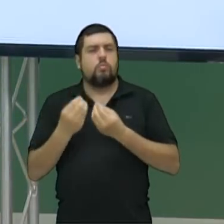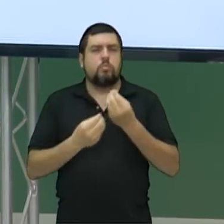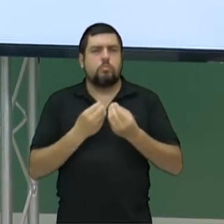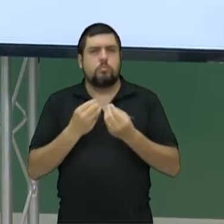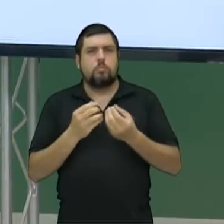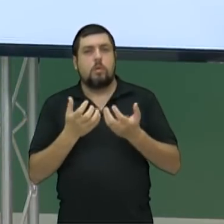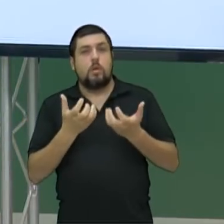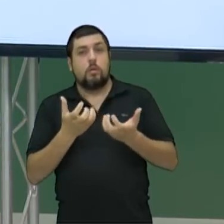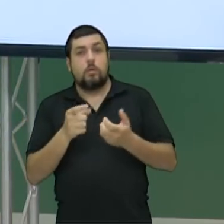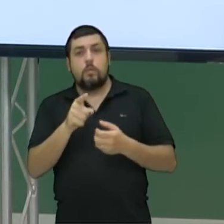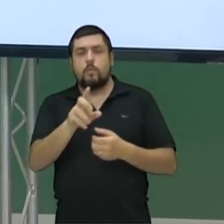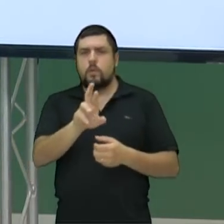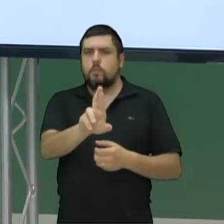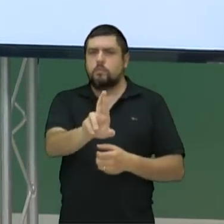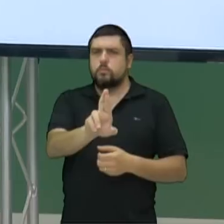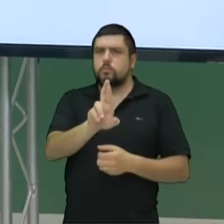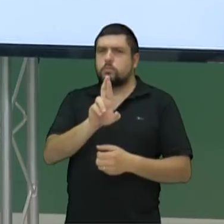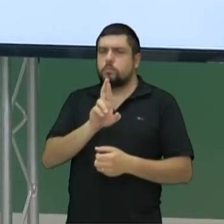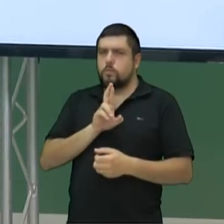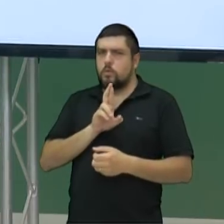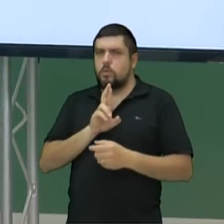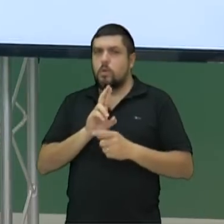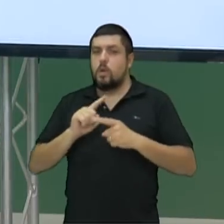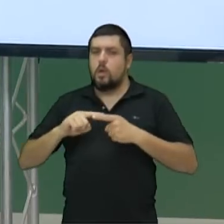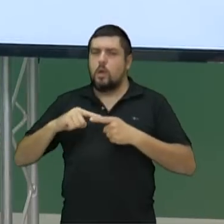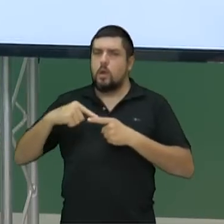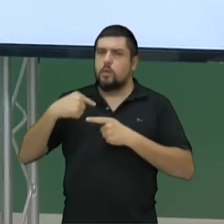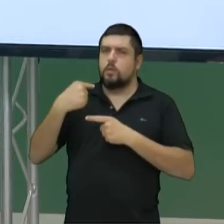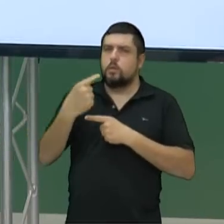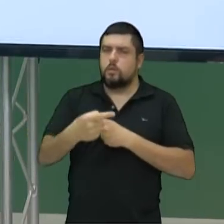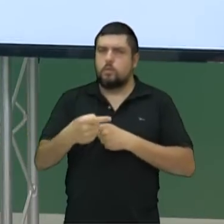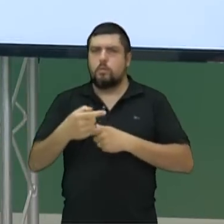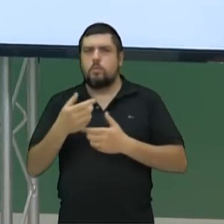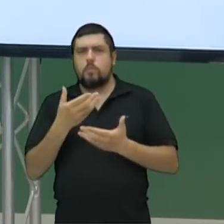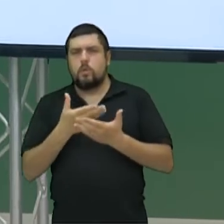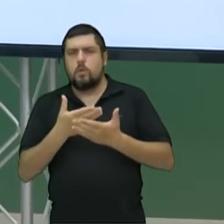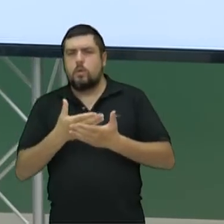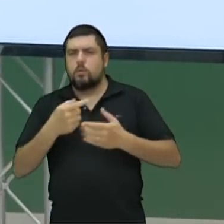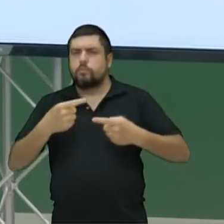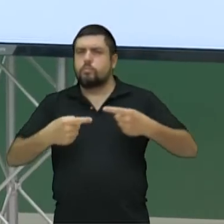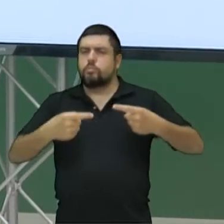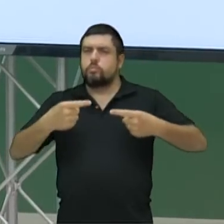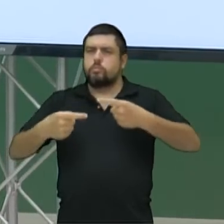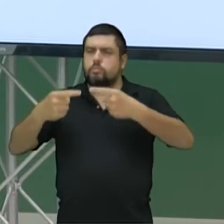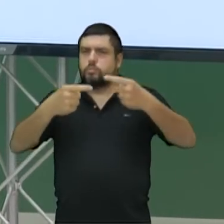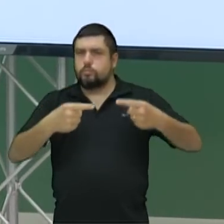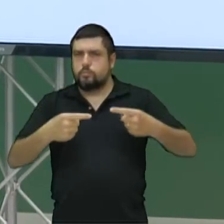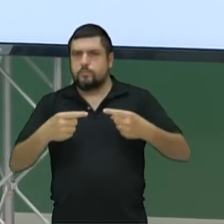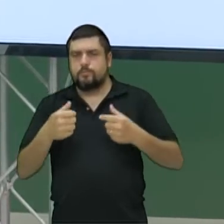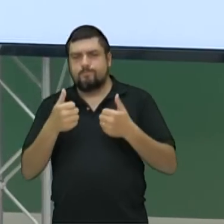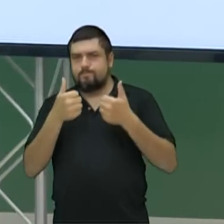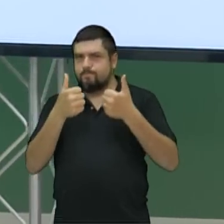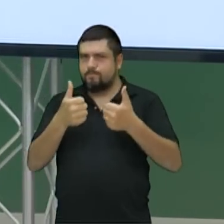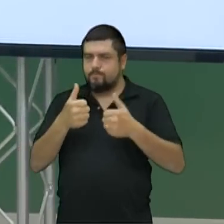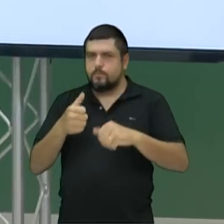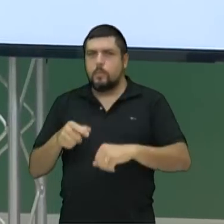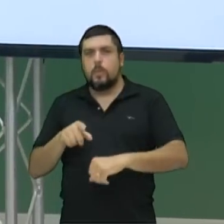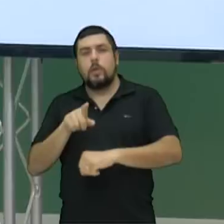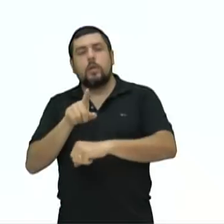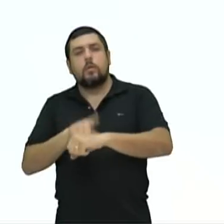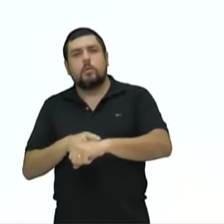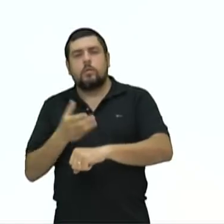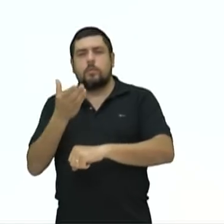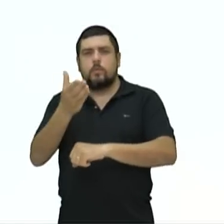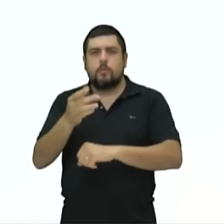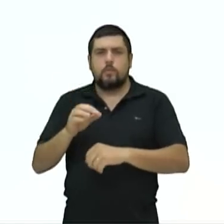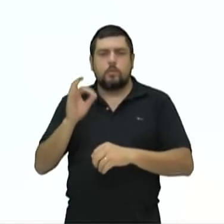isso aqui, e a partir disso, nós vamos discutir um pouquinho mais sobre essa terceira lei aí. Beleza? Vou dar um tempinho para vocês